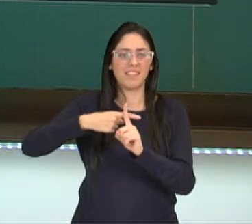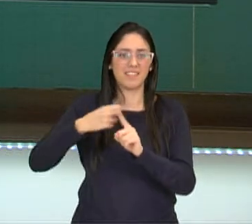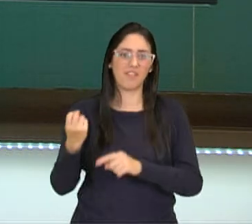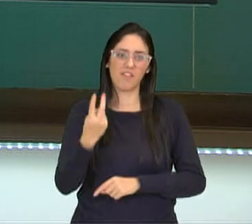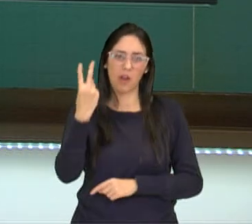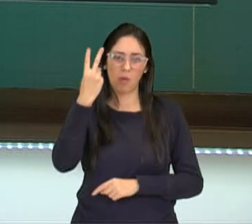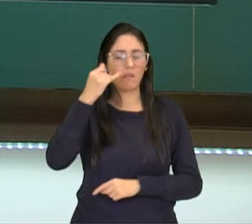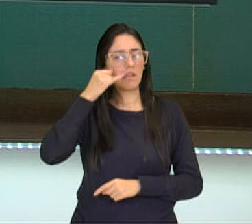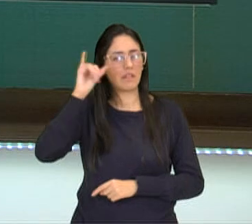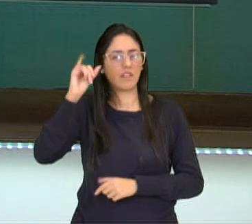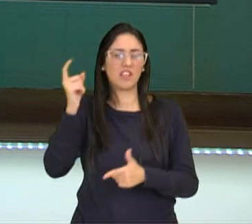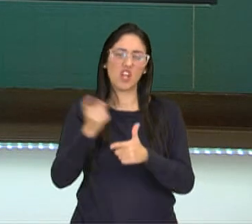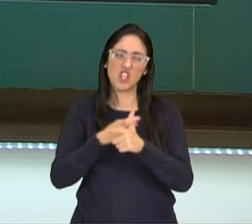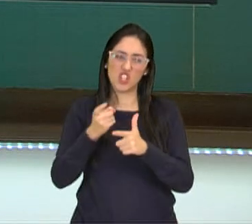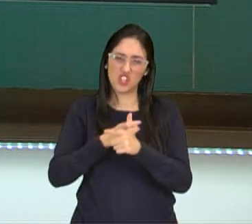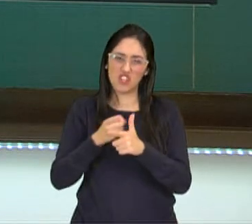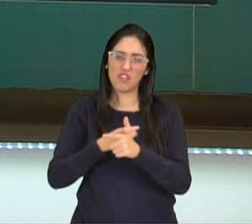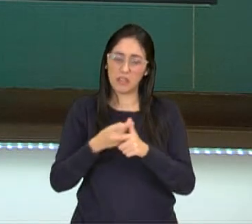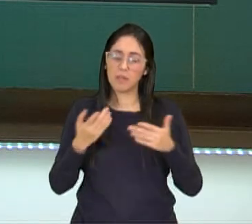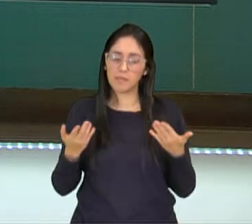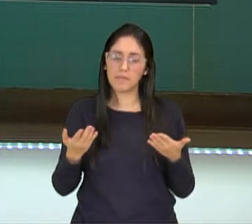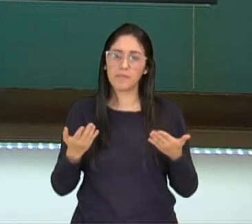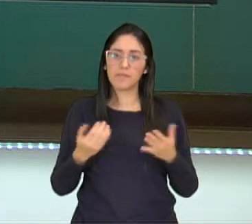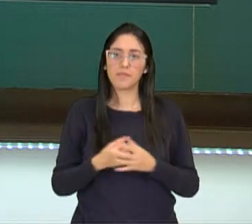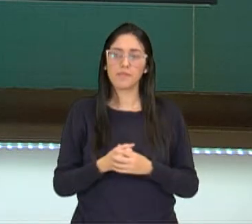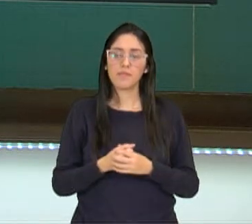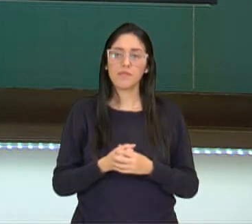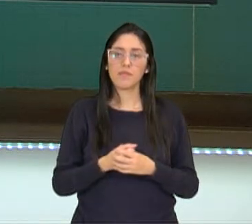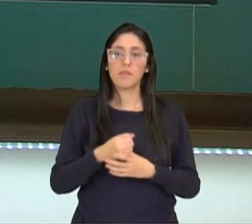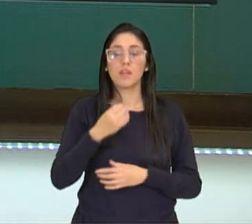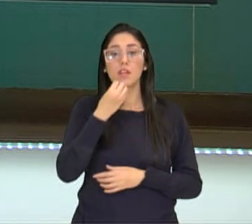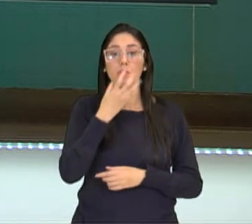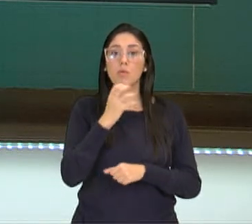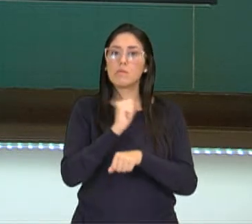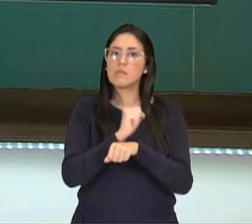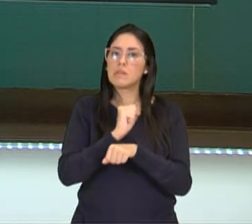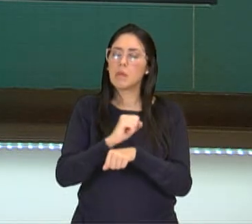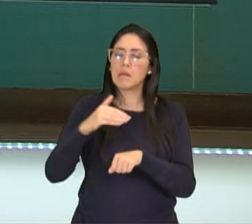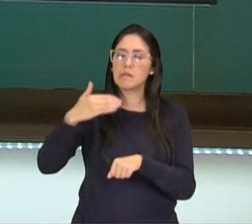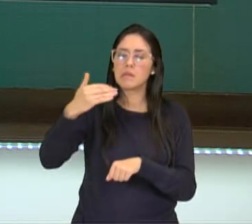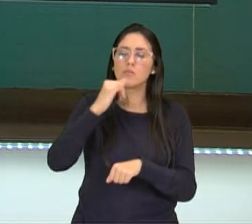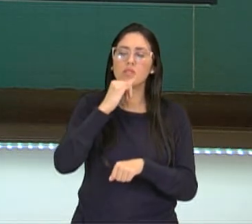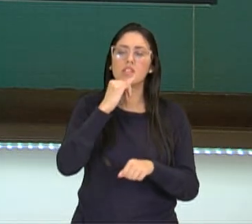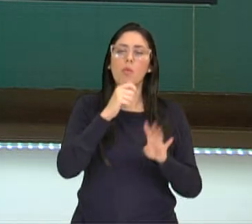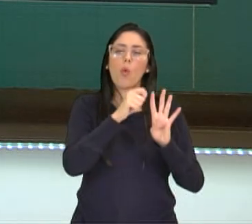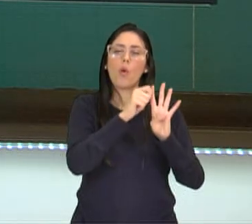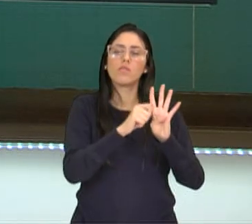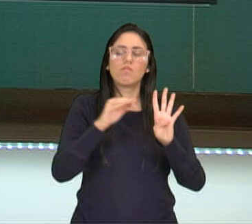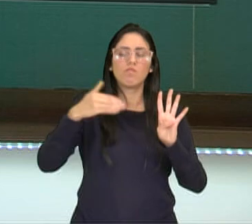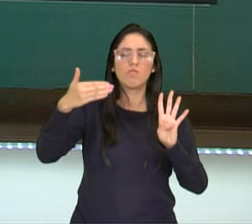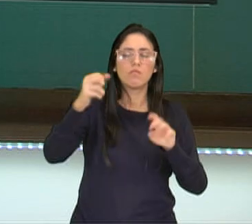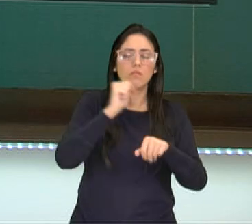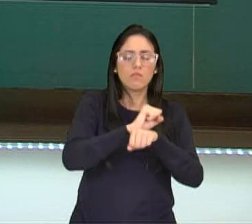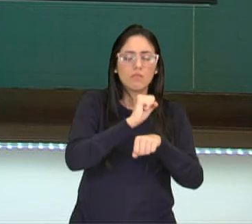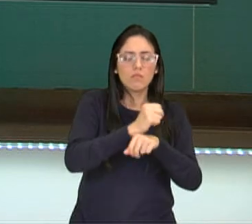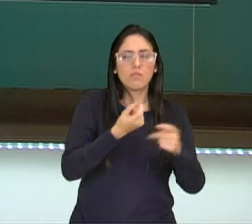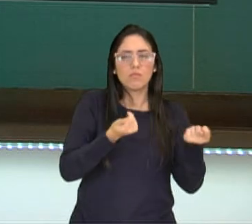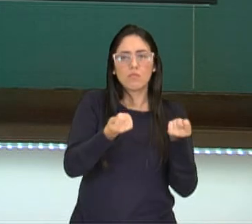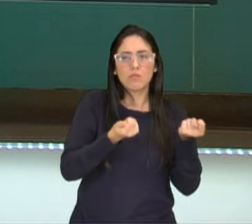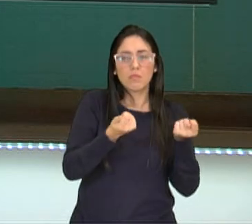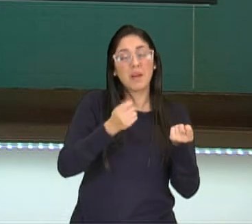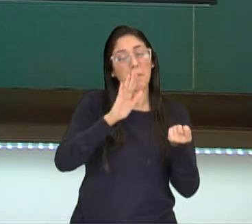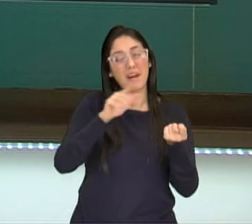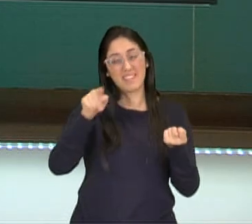As desvantagens, só ter acesso ao bem depois de 4 meses. E o preço do produto, depois de 4 meses,